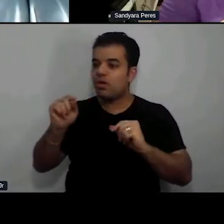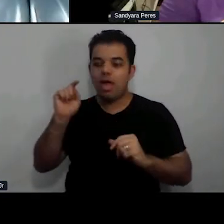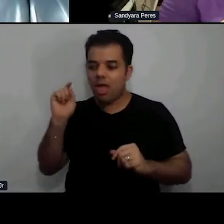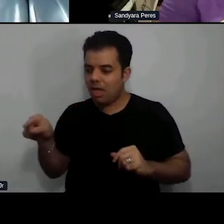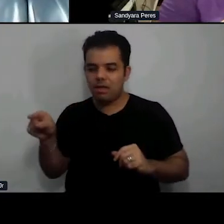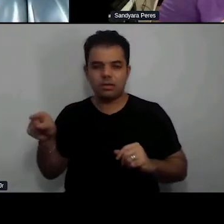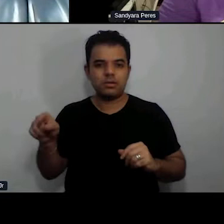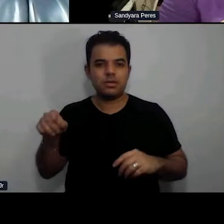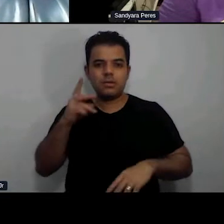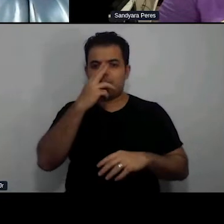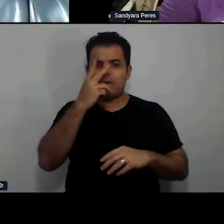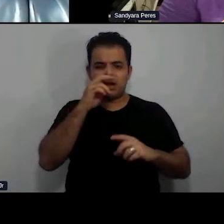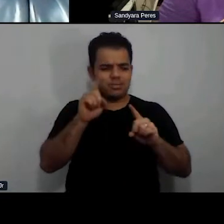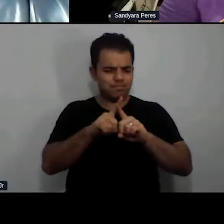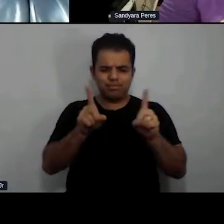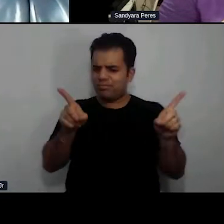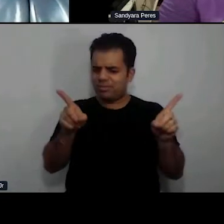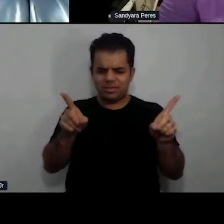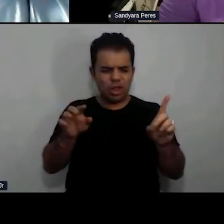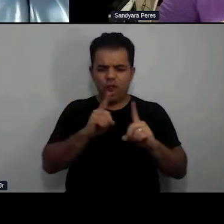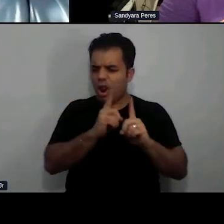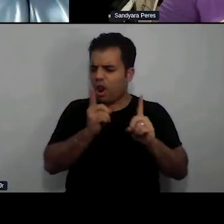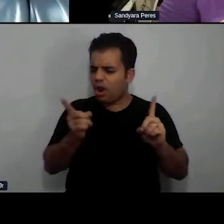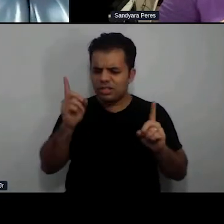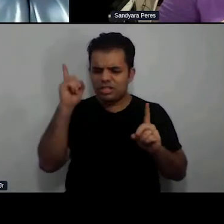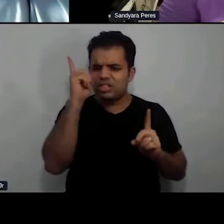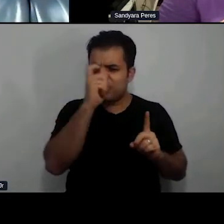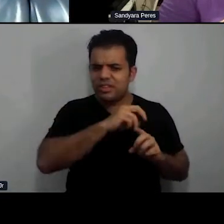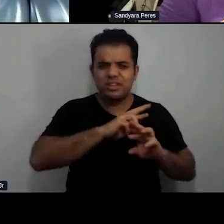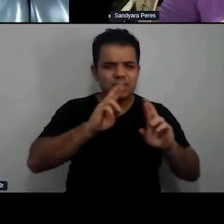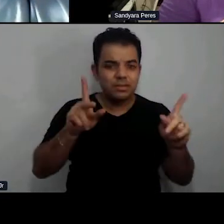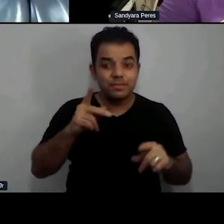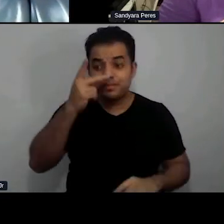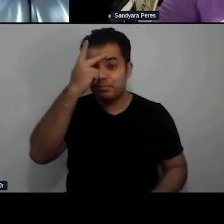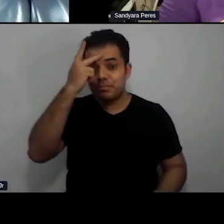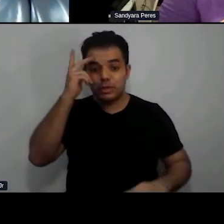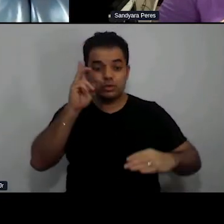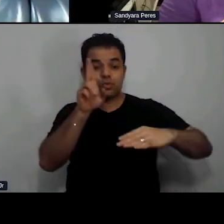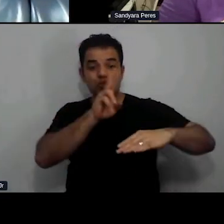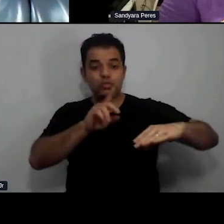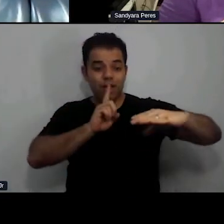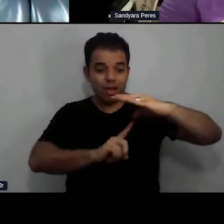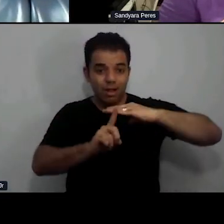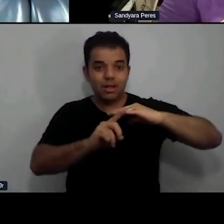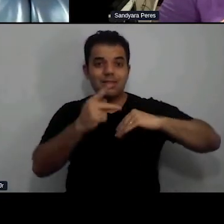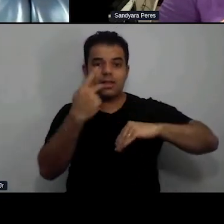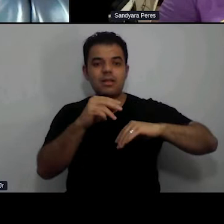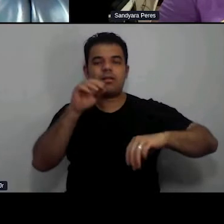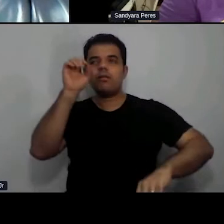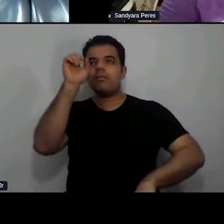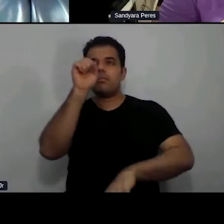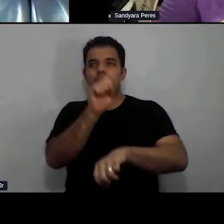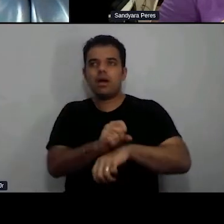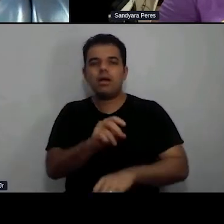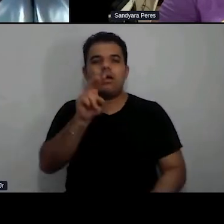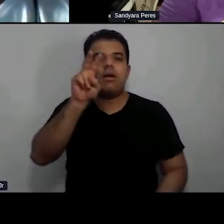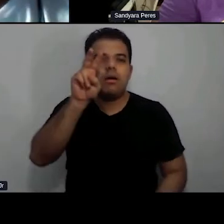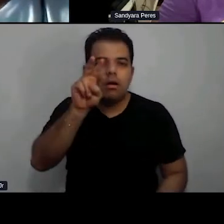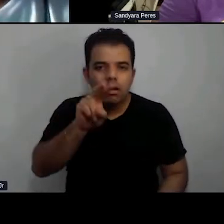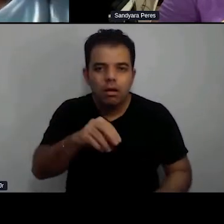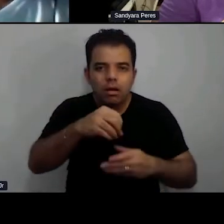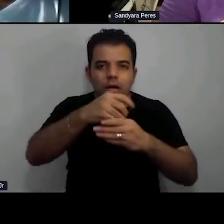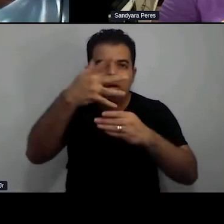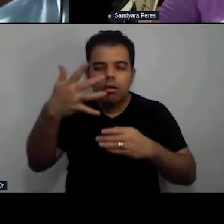texto enorme. Então, assim, a pessoa não vai parar e olhar todo aquele conteúdo, olhar